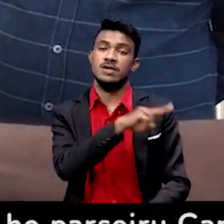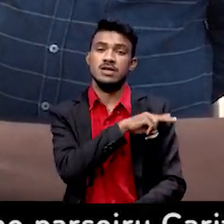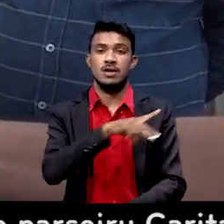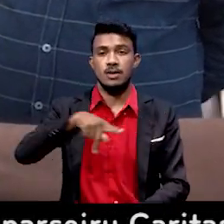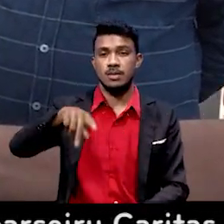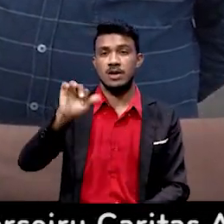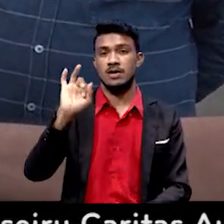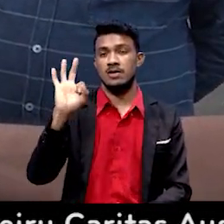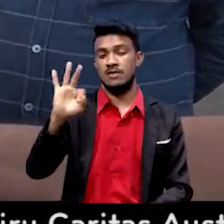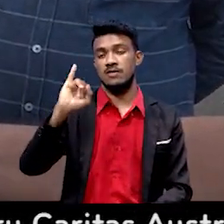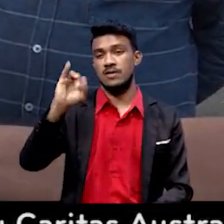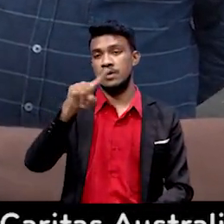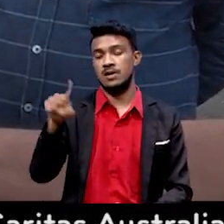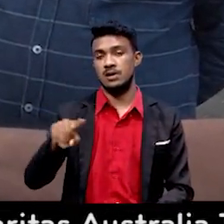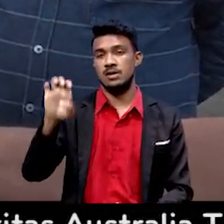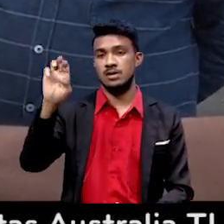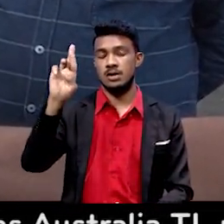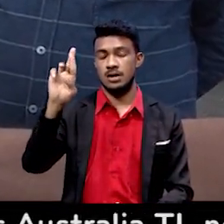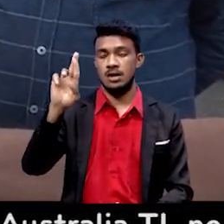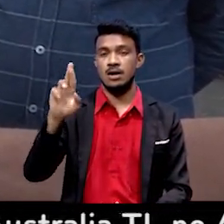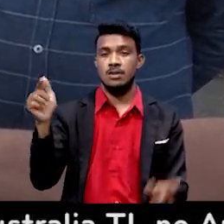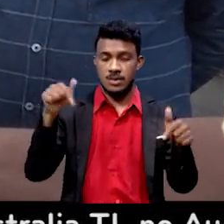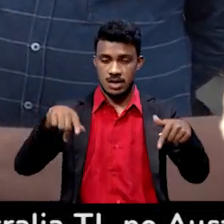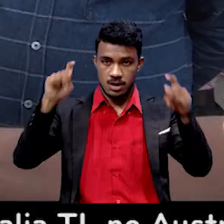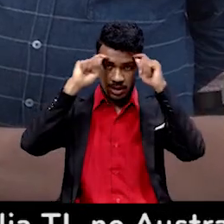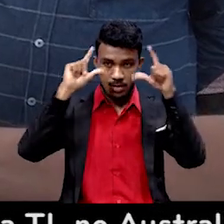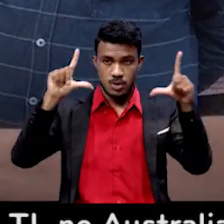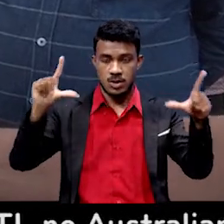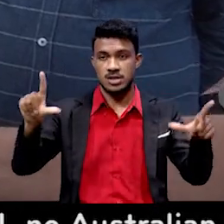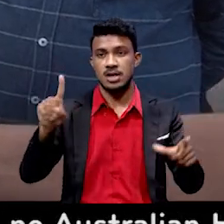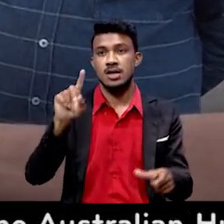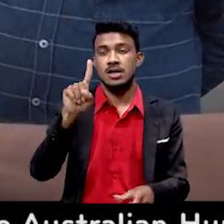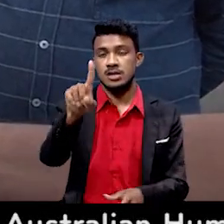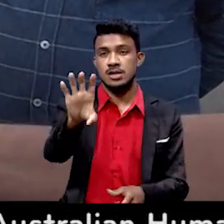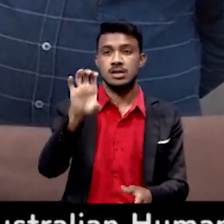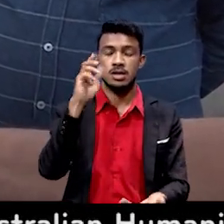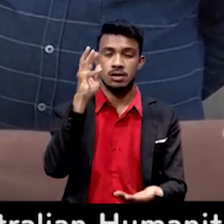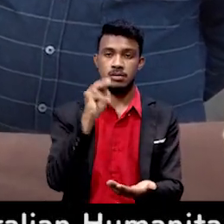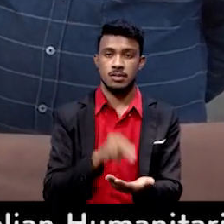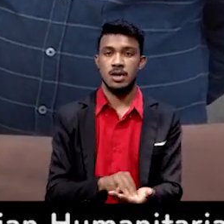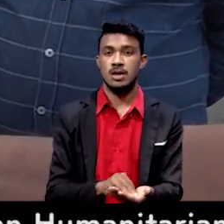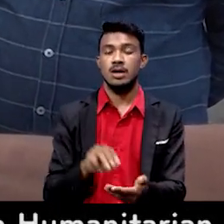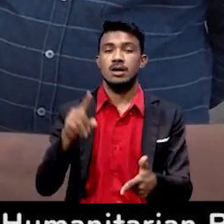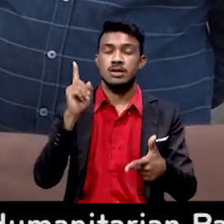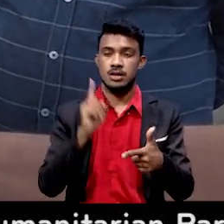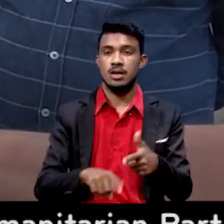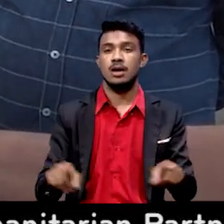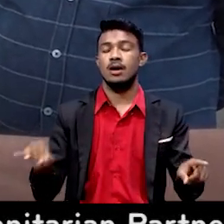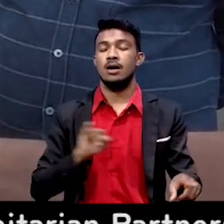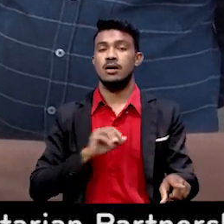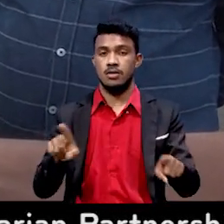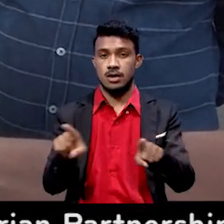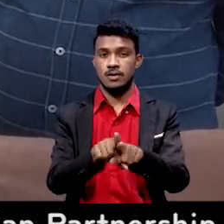Pfizer, mas Timor-Leste, cerca de 100 mil doses. Irané, não